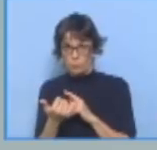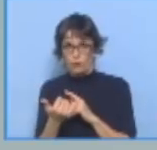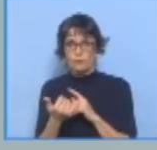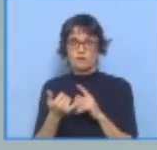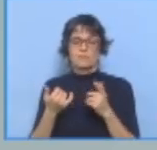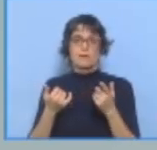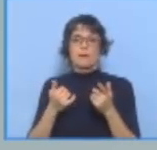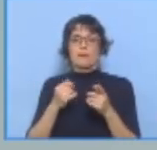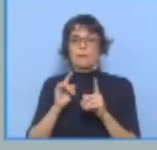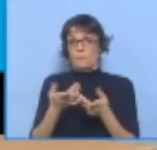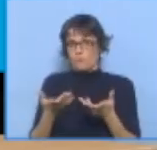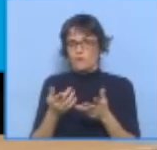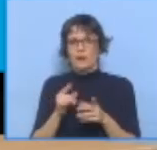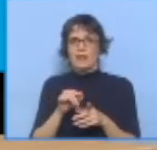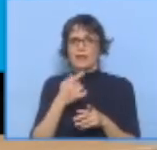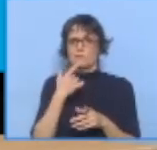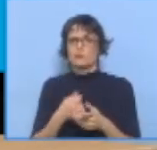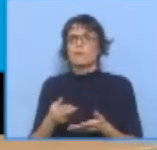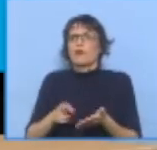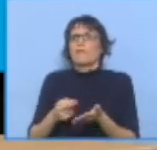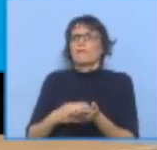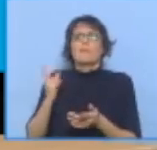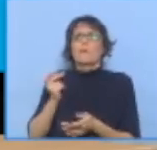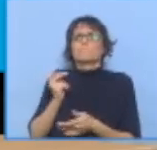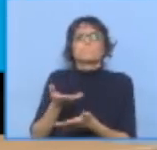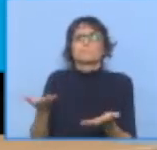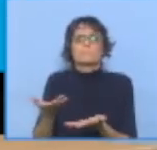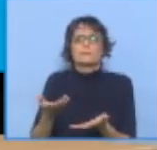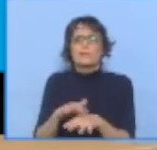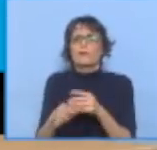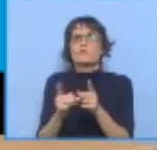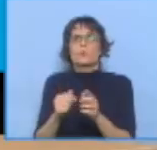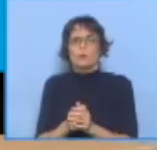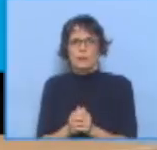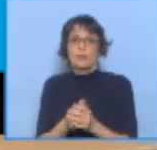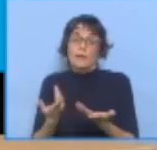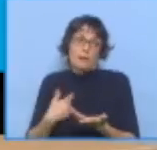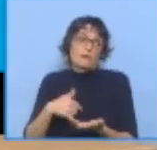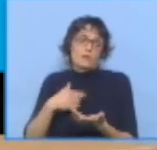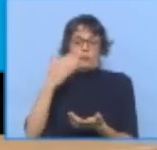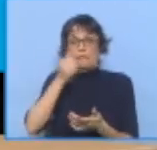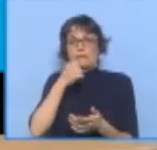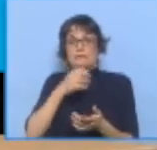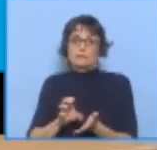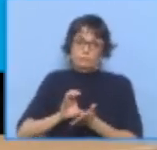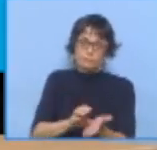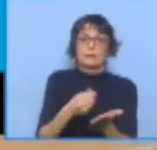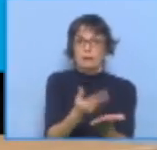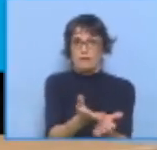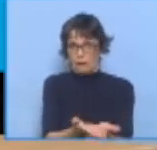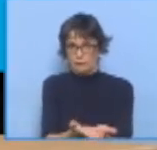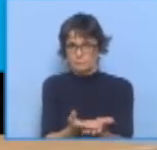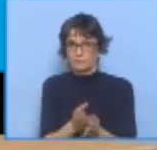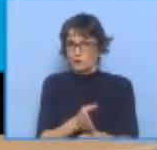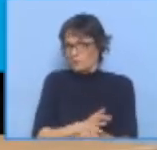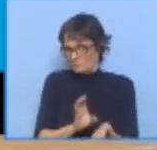nos colocavam. E é evidente que nós não estávamos parados. Isto é um trabalho longo, duro, e pareceu-nos que deveríamos mostrar trabalho feito. Mas isso é